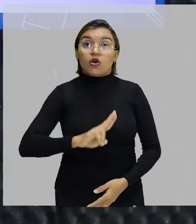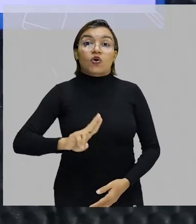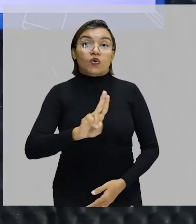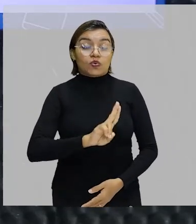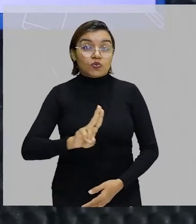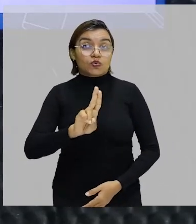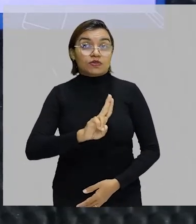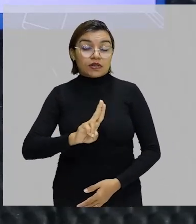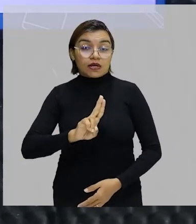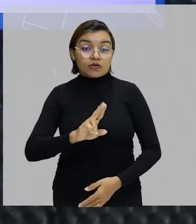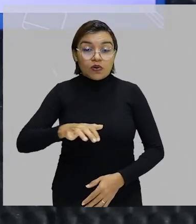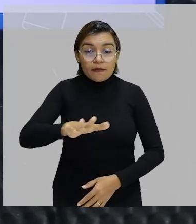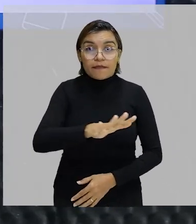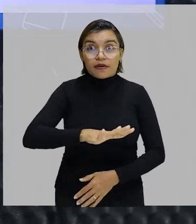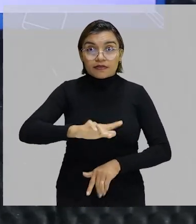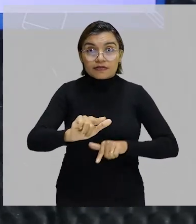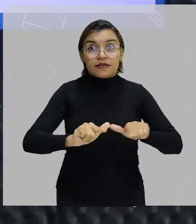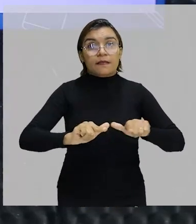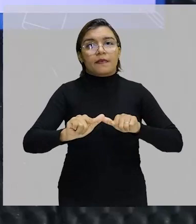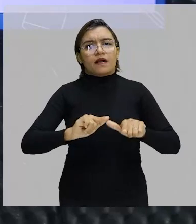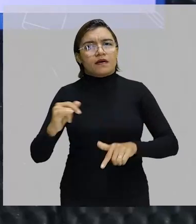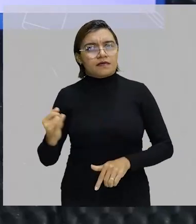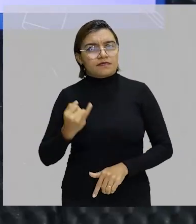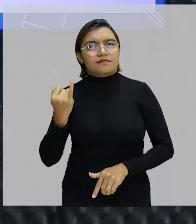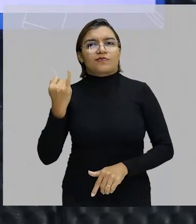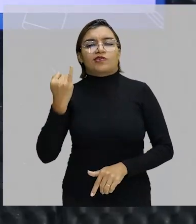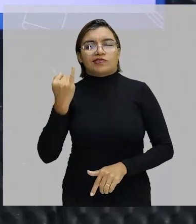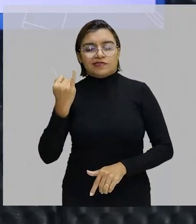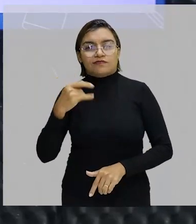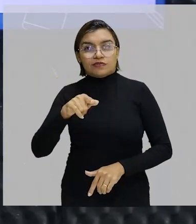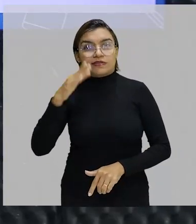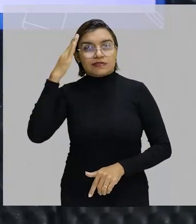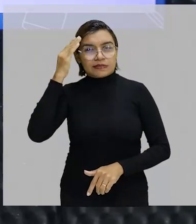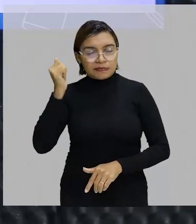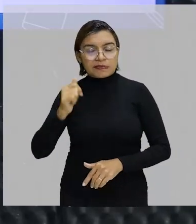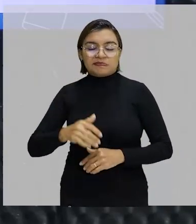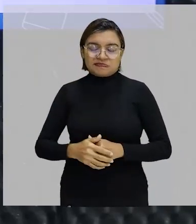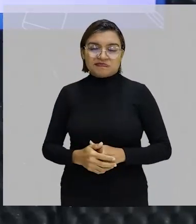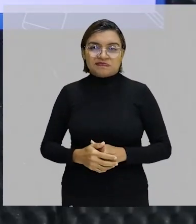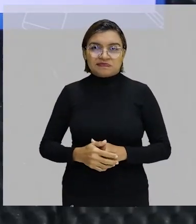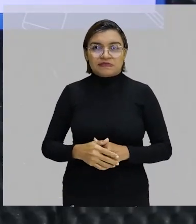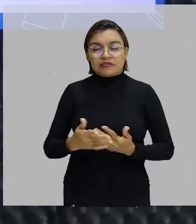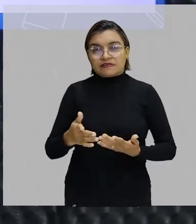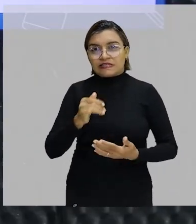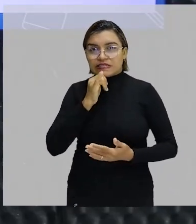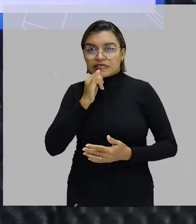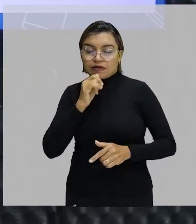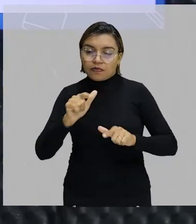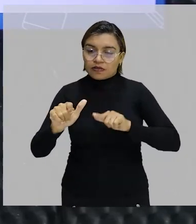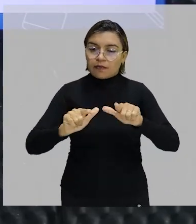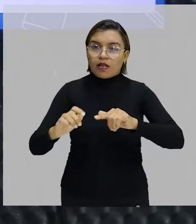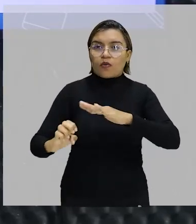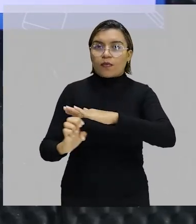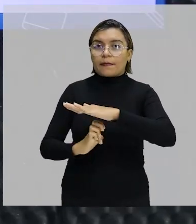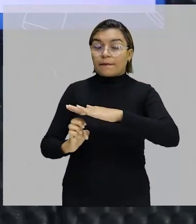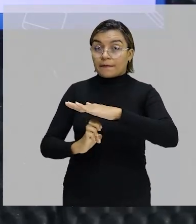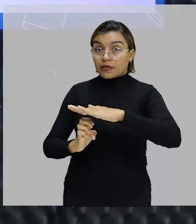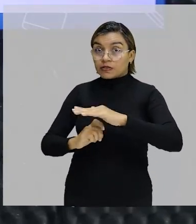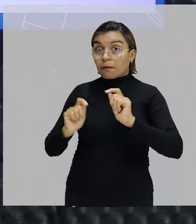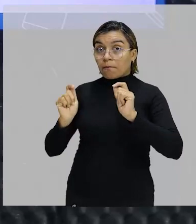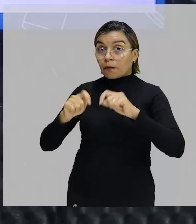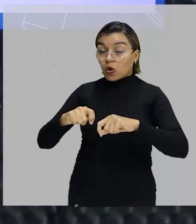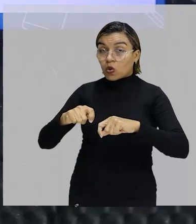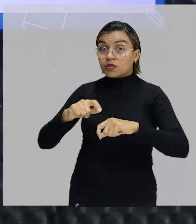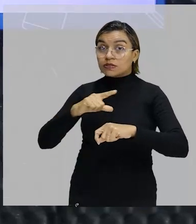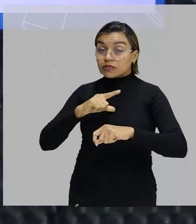nosso ambiente de trabalho. Por isso, é interessante você saber alguma coisa sobre, porque, de repente, você trabalhando numa empresa, você pode lidar